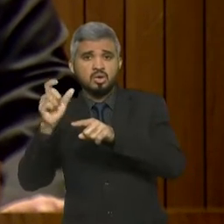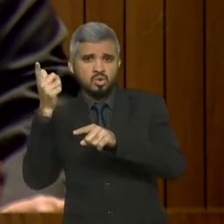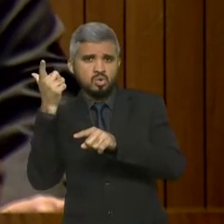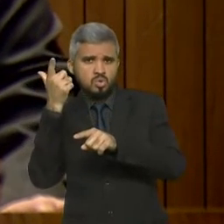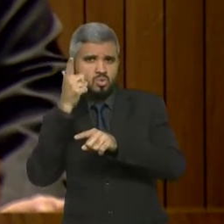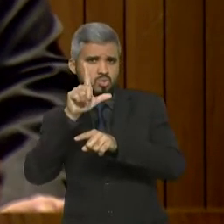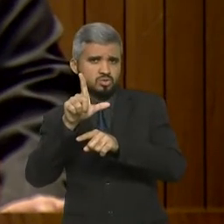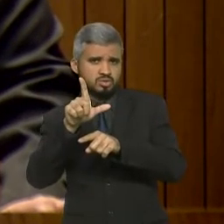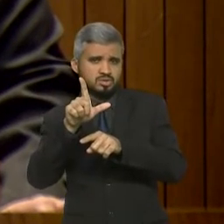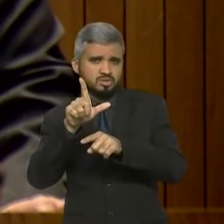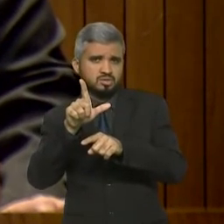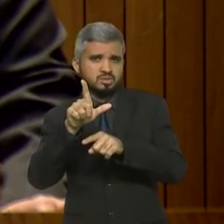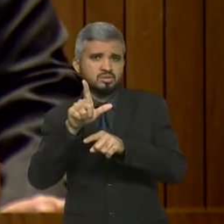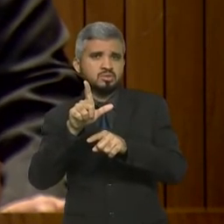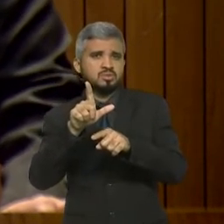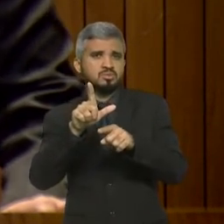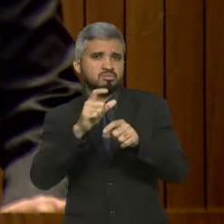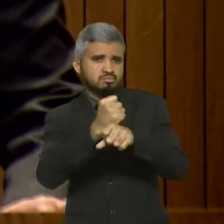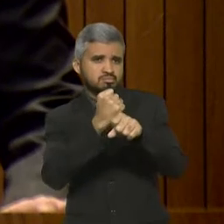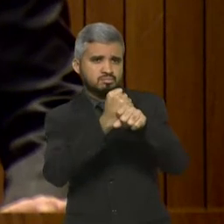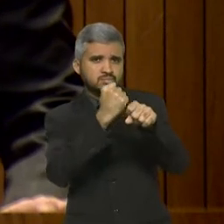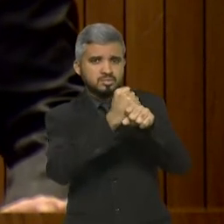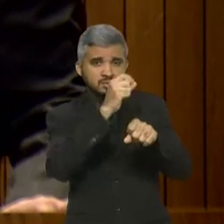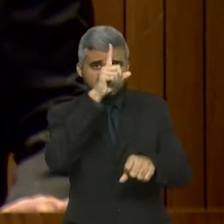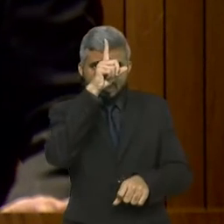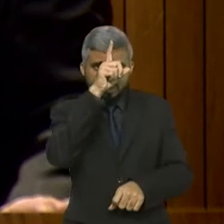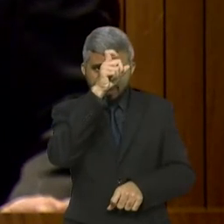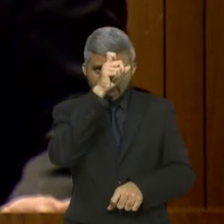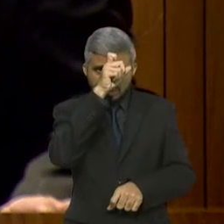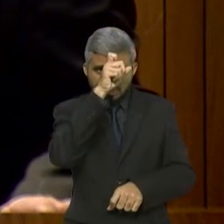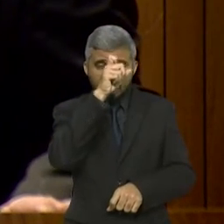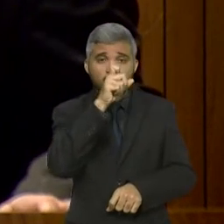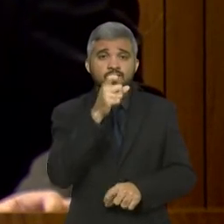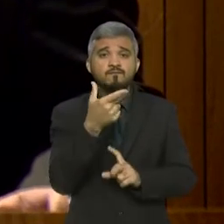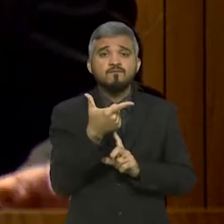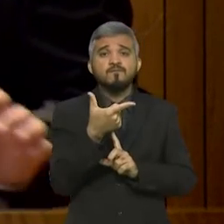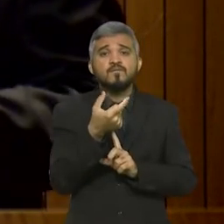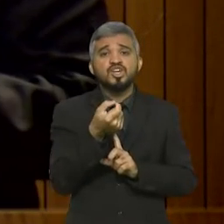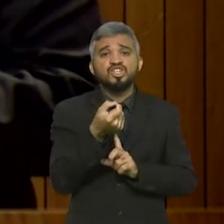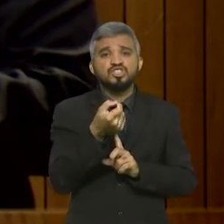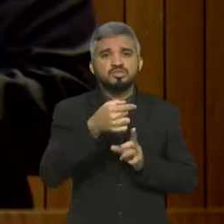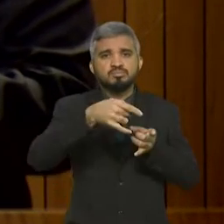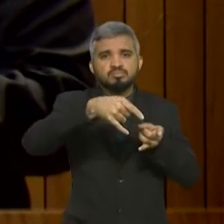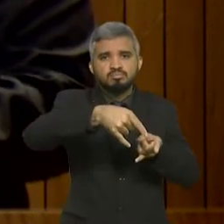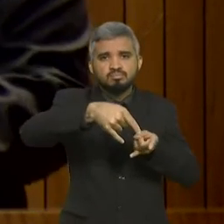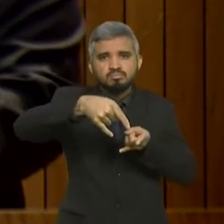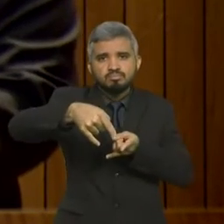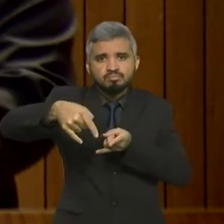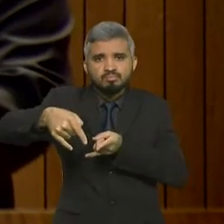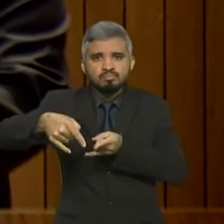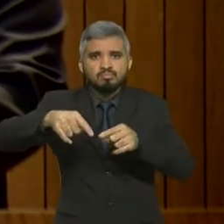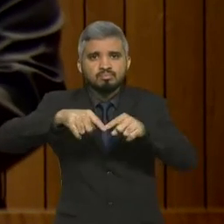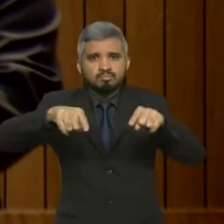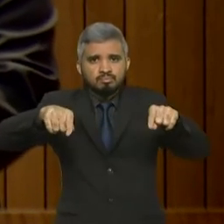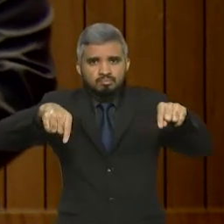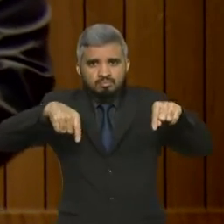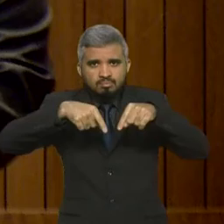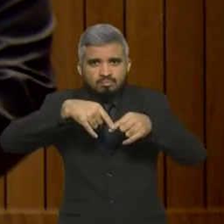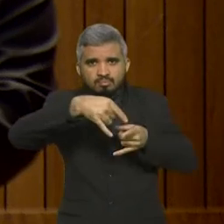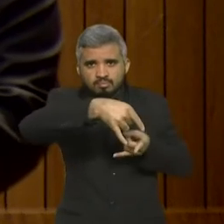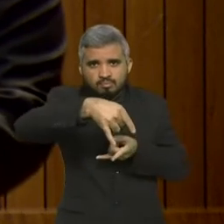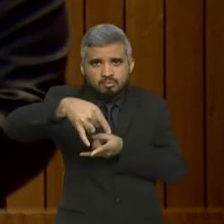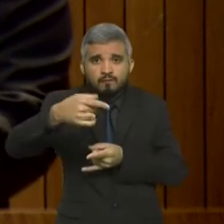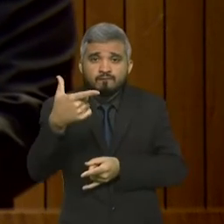Maranhão, eram hospitais de 20 leitos. E aquele recurso depois